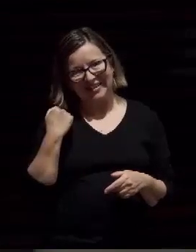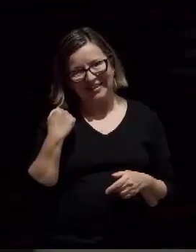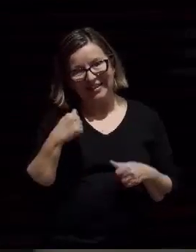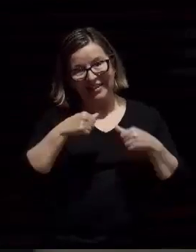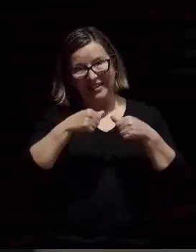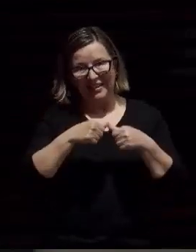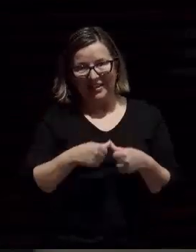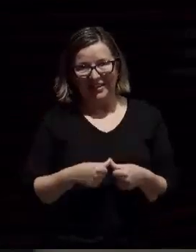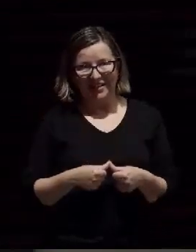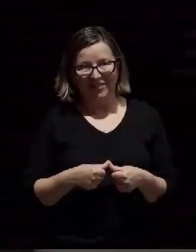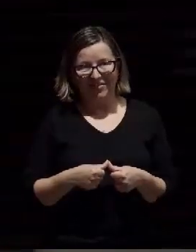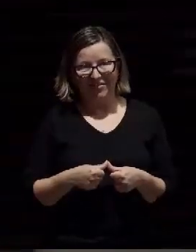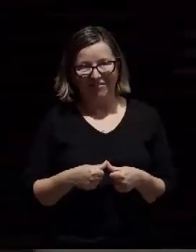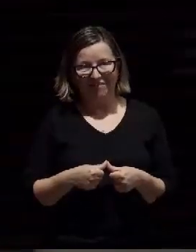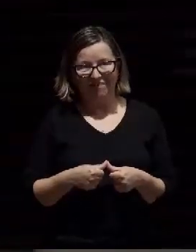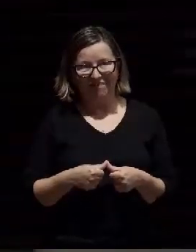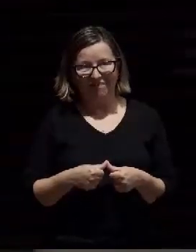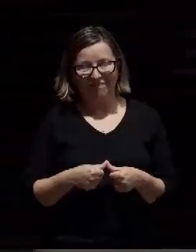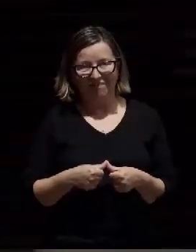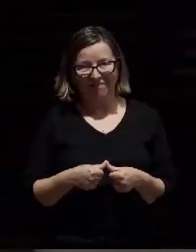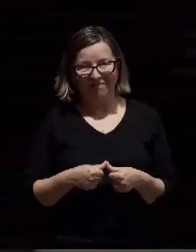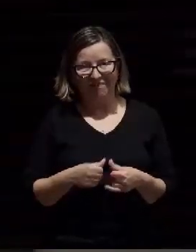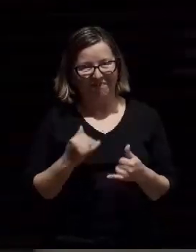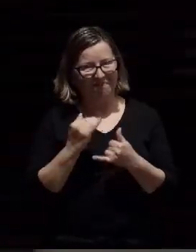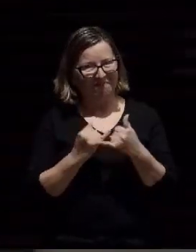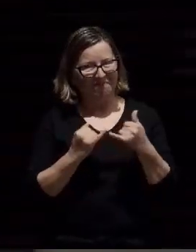eles não fazia sentido.